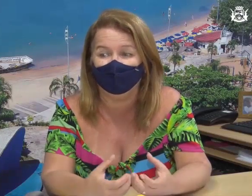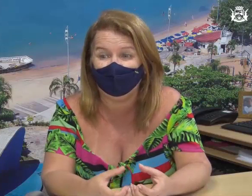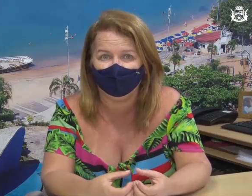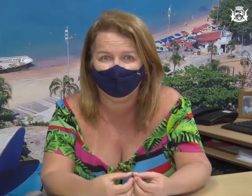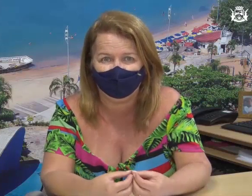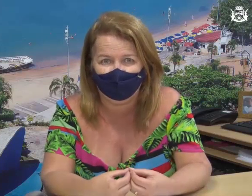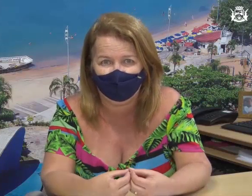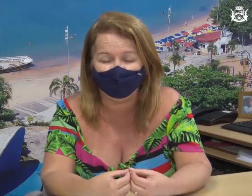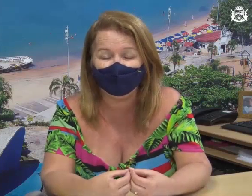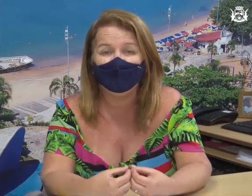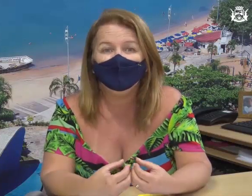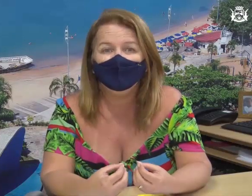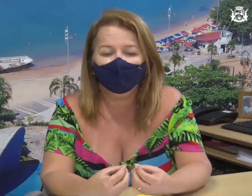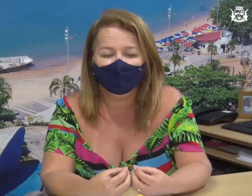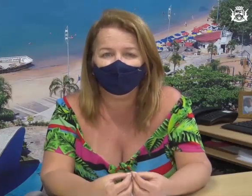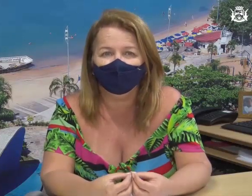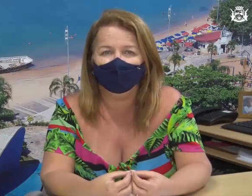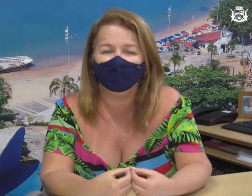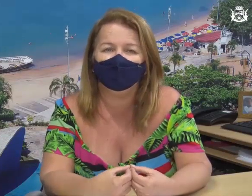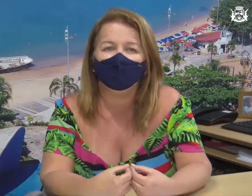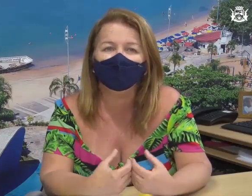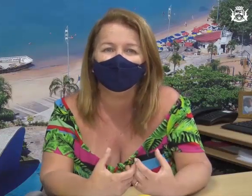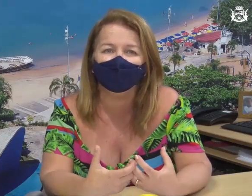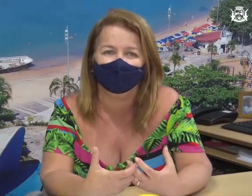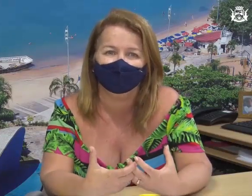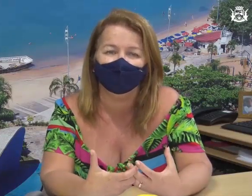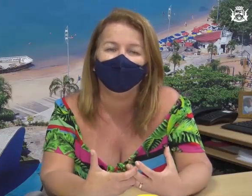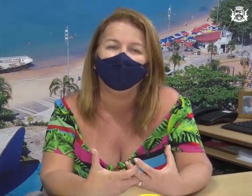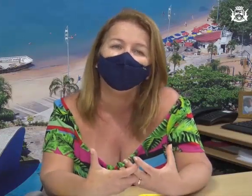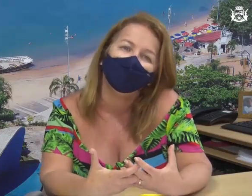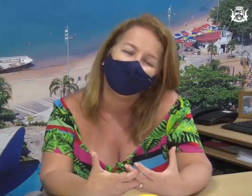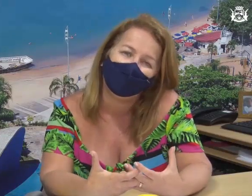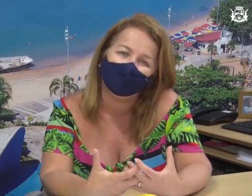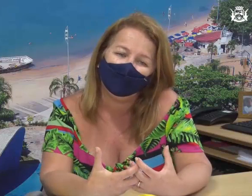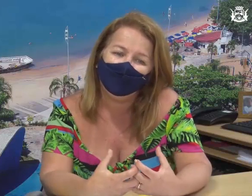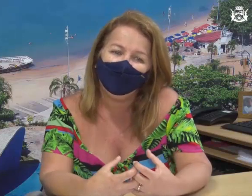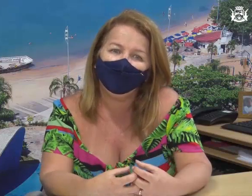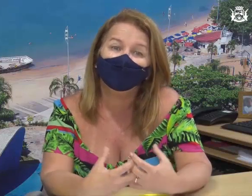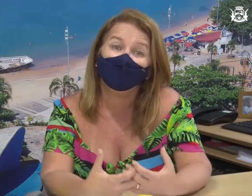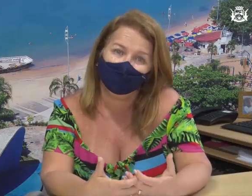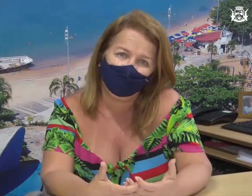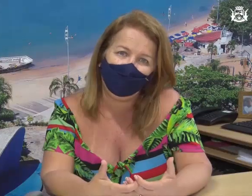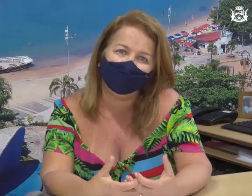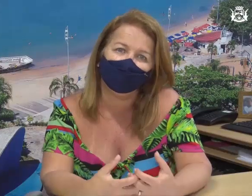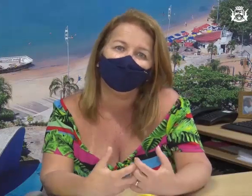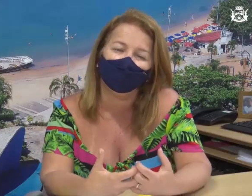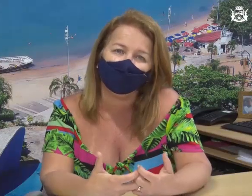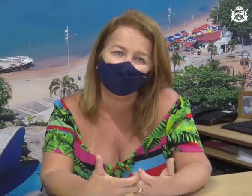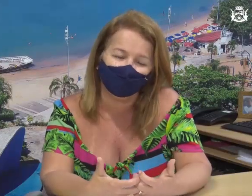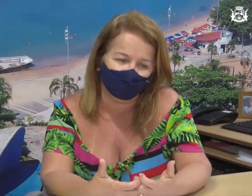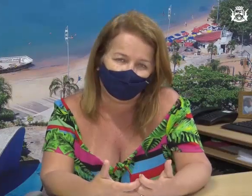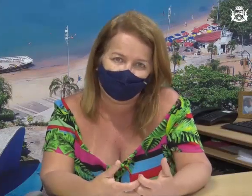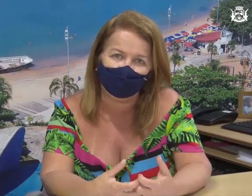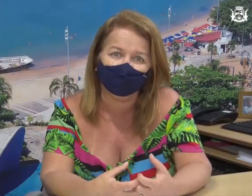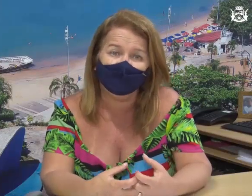estabelecimentos liberados para trabalhar, que nos ajude a fazer a conscientização, a educar os nossos clientes, os